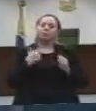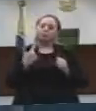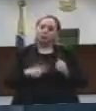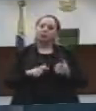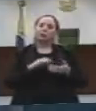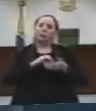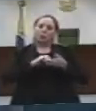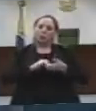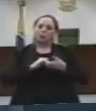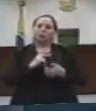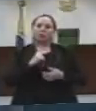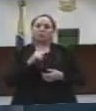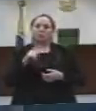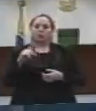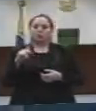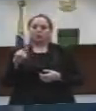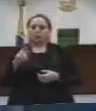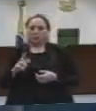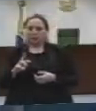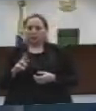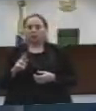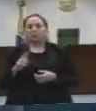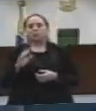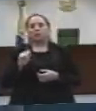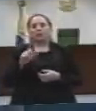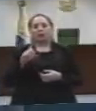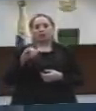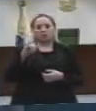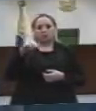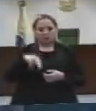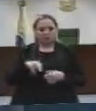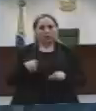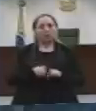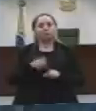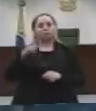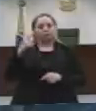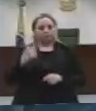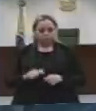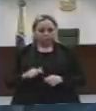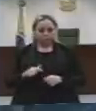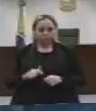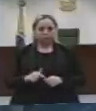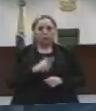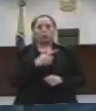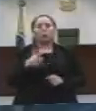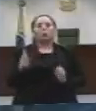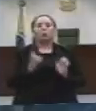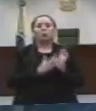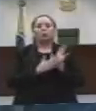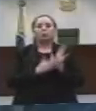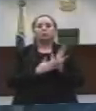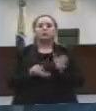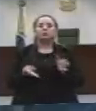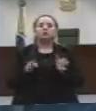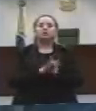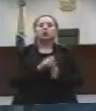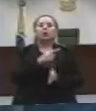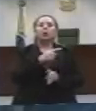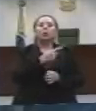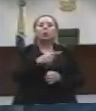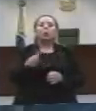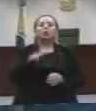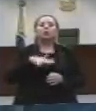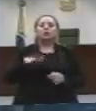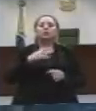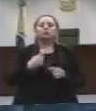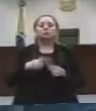a pgr pela sadin E mais uma vez a proposição de que outras venham em outros pontos porque penso que o Supremo